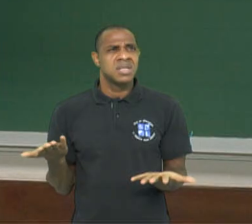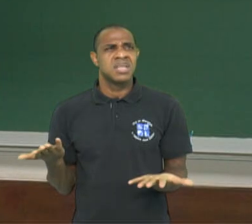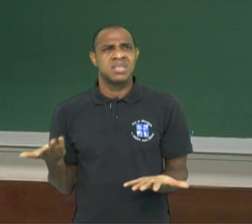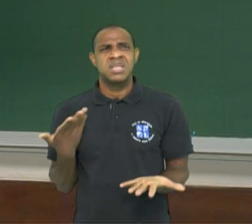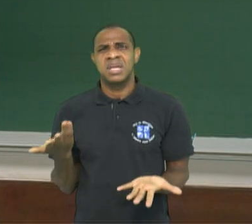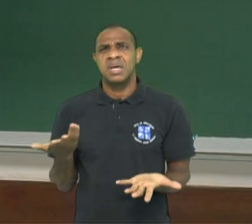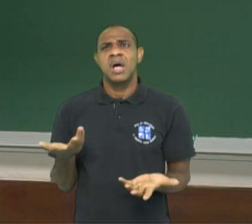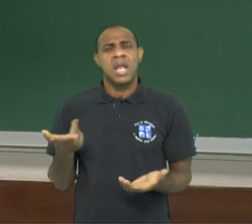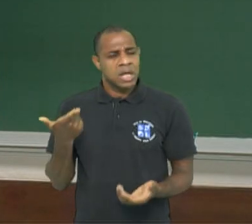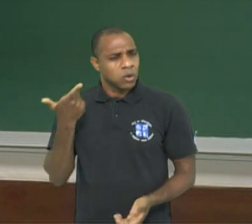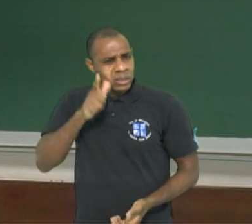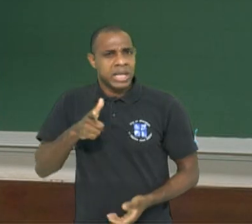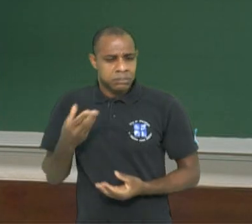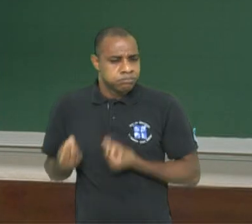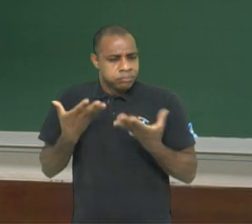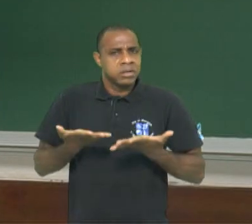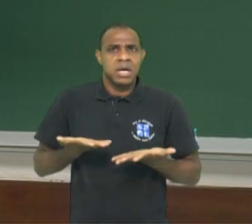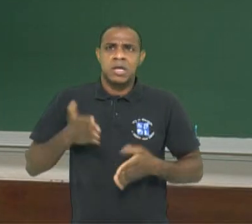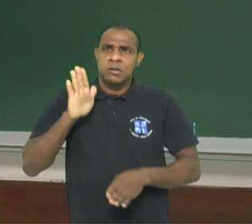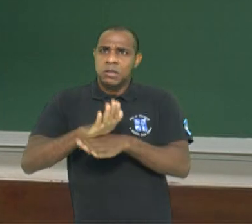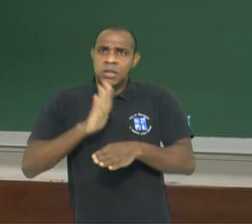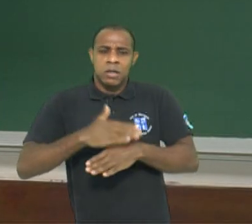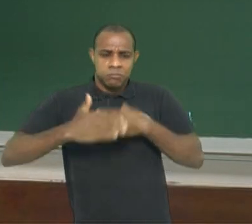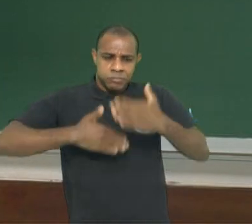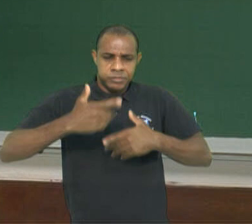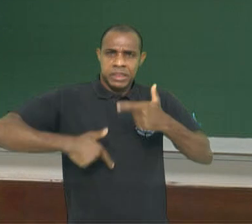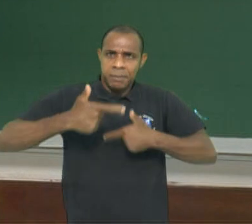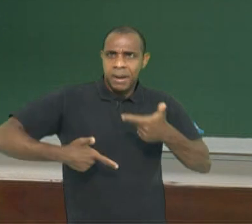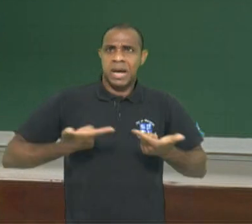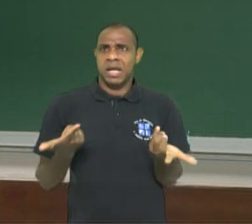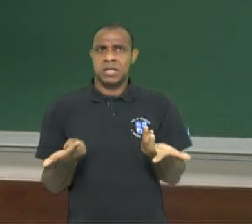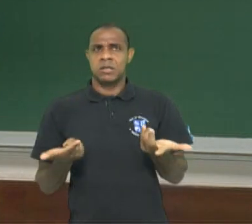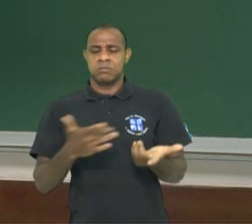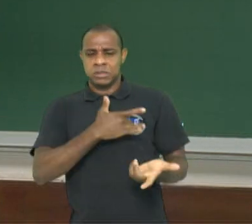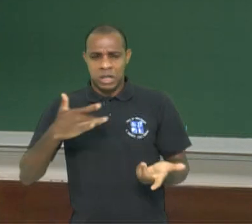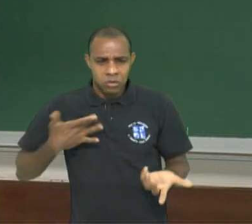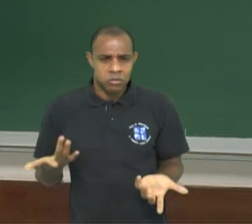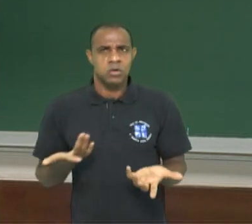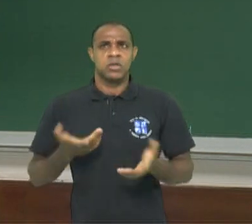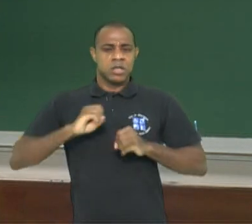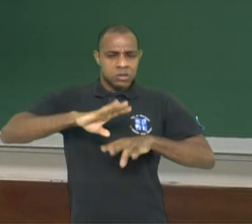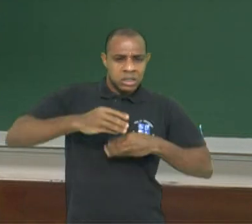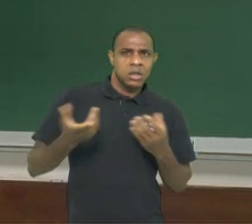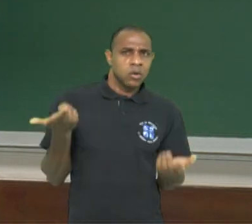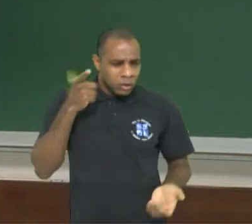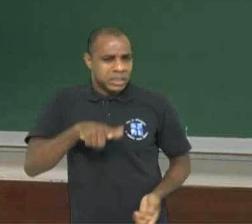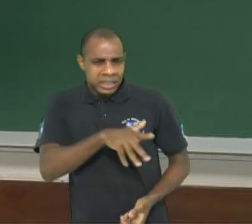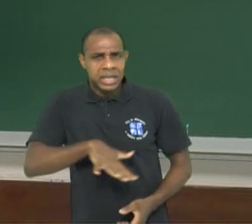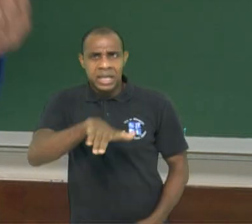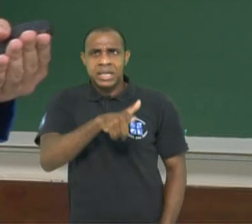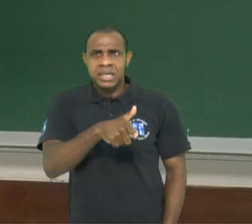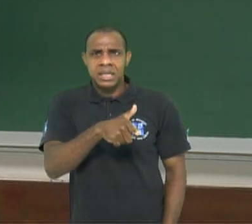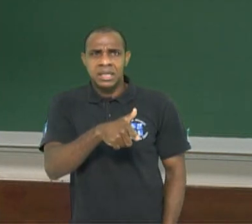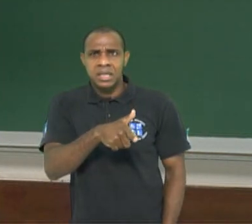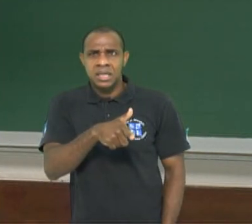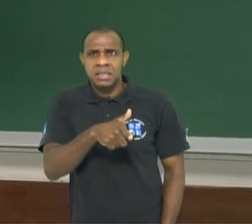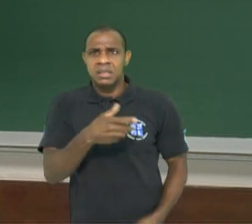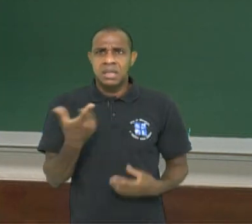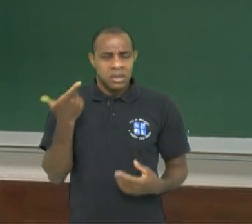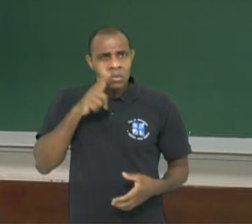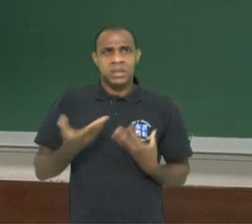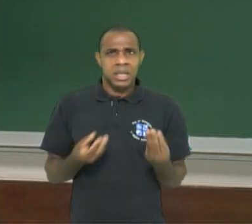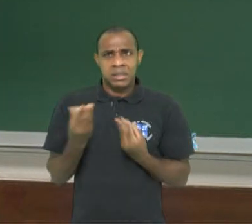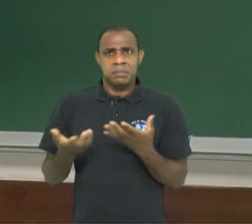bem atendida, com qualidade nas suas necessidades? Eu digo também necessidades